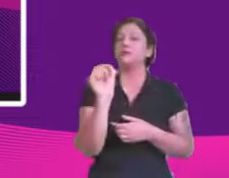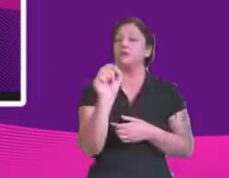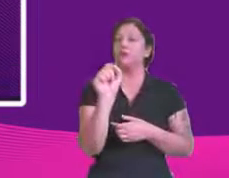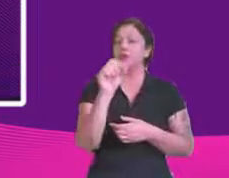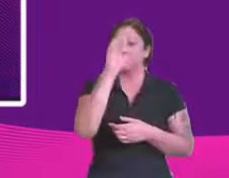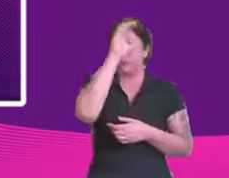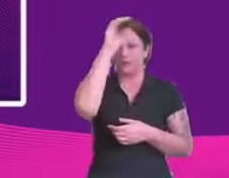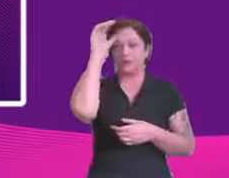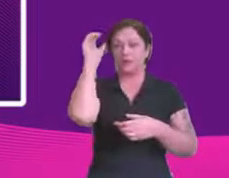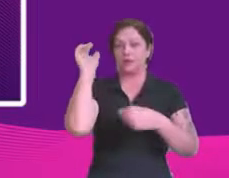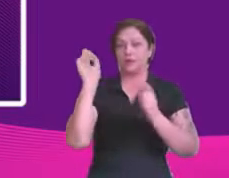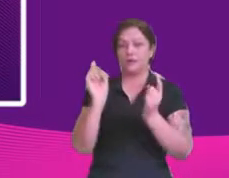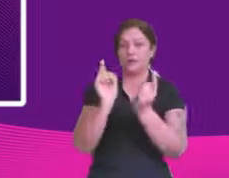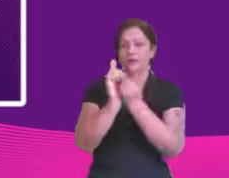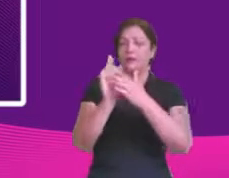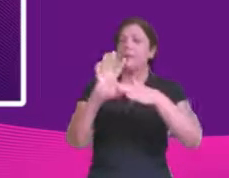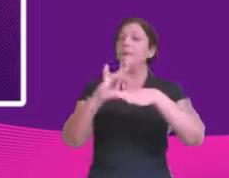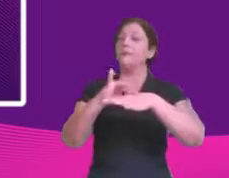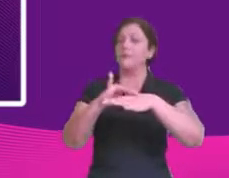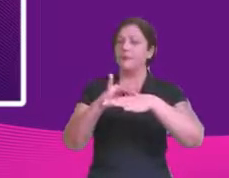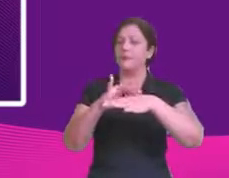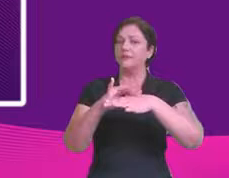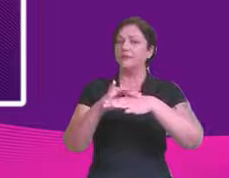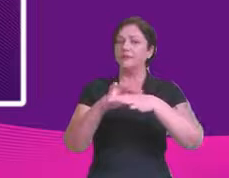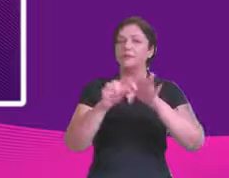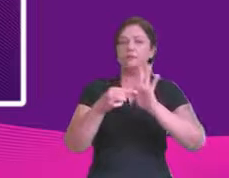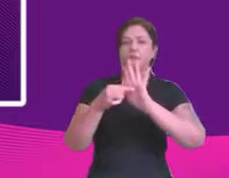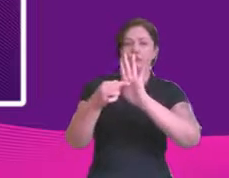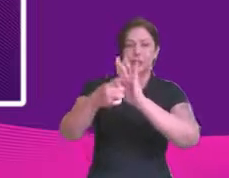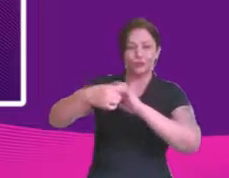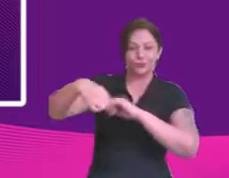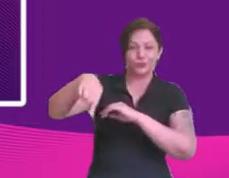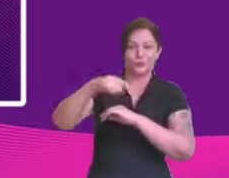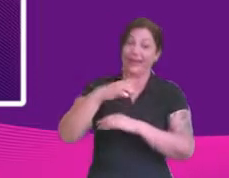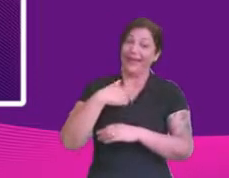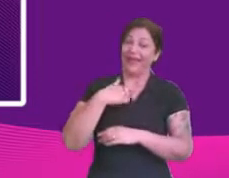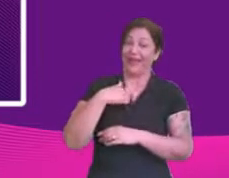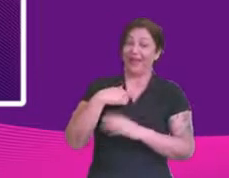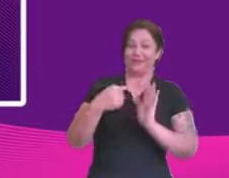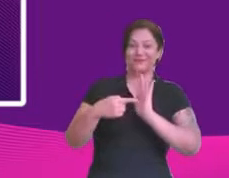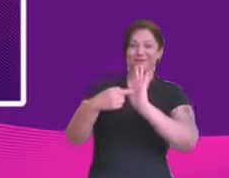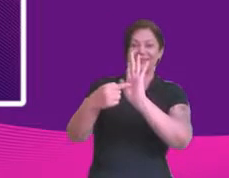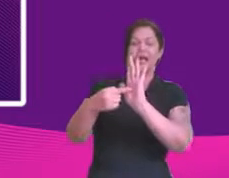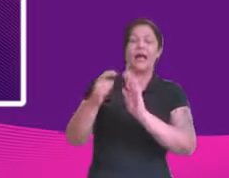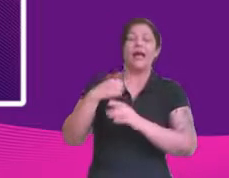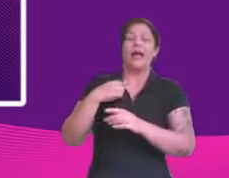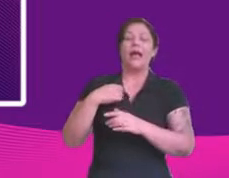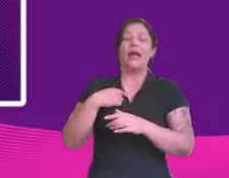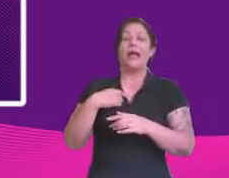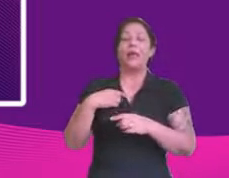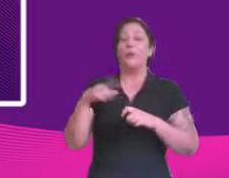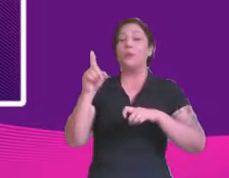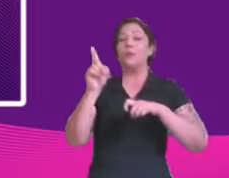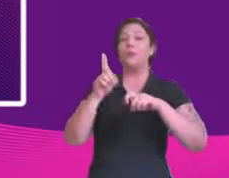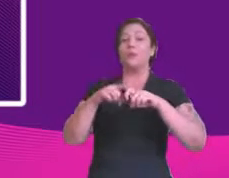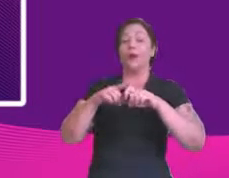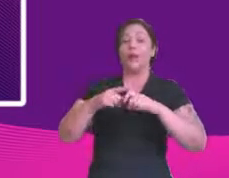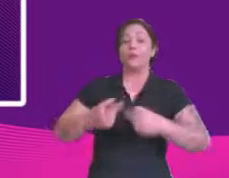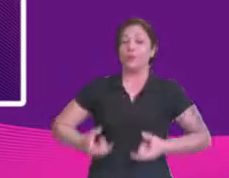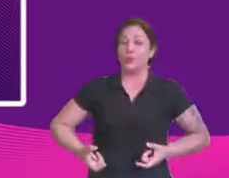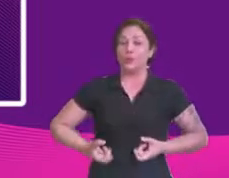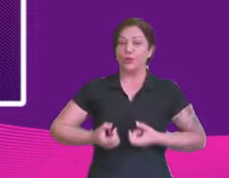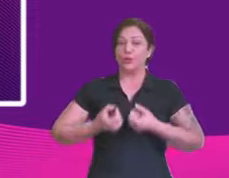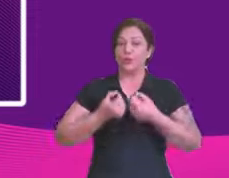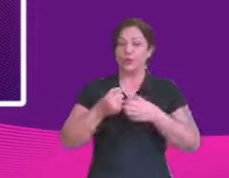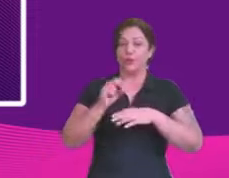paciente... Estou me apresentando aqui, sou cirurgião oncológico, trabalho no INCA e também trabalho no